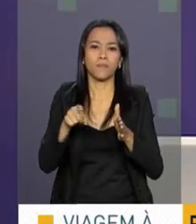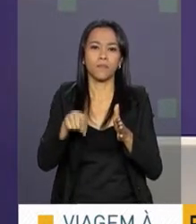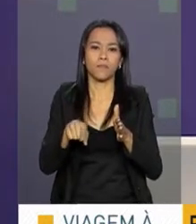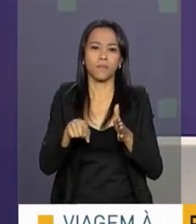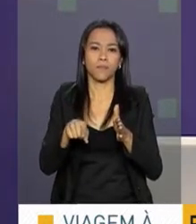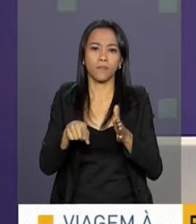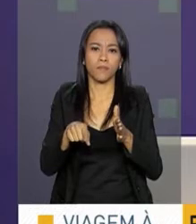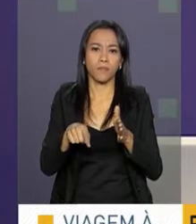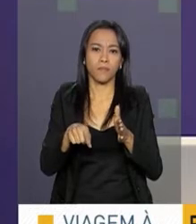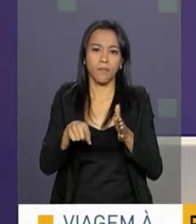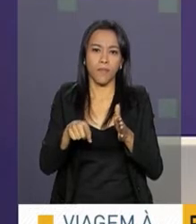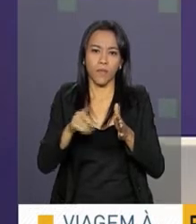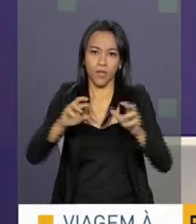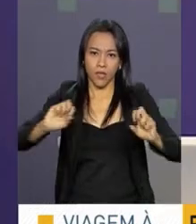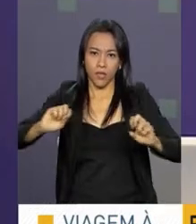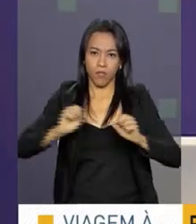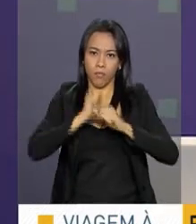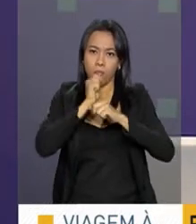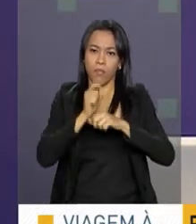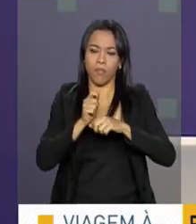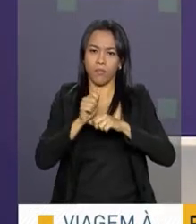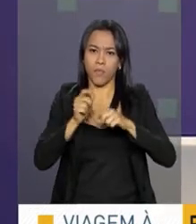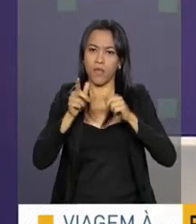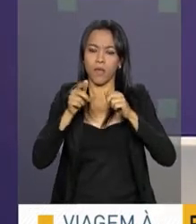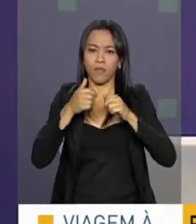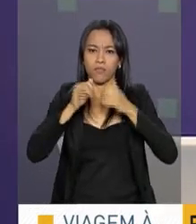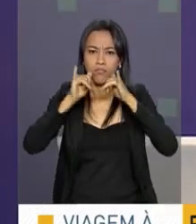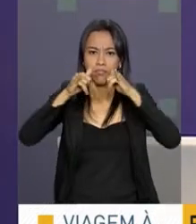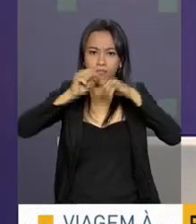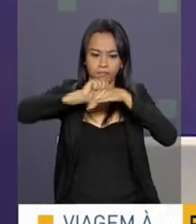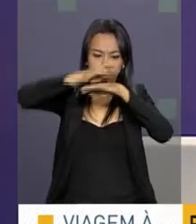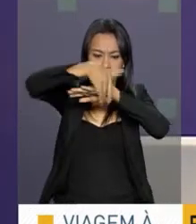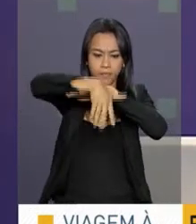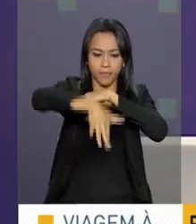plantas hidroelétricas, portos,